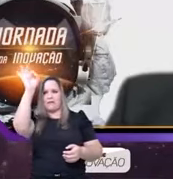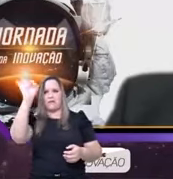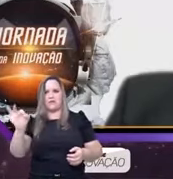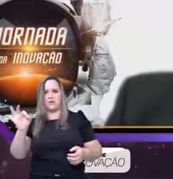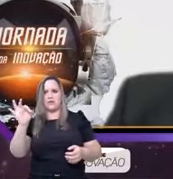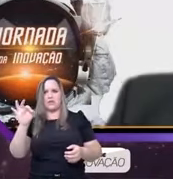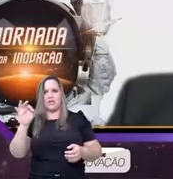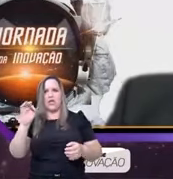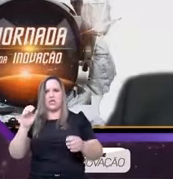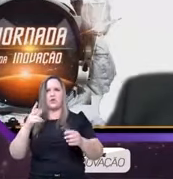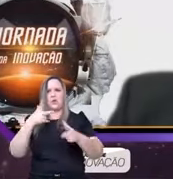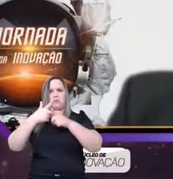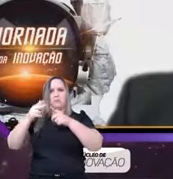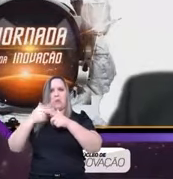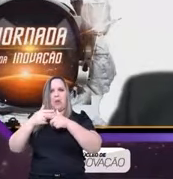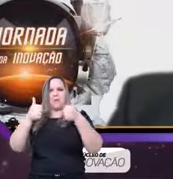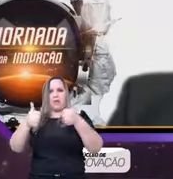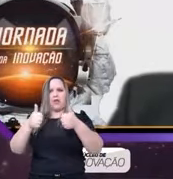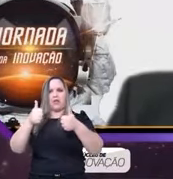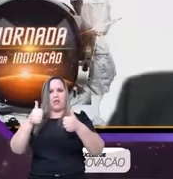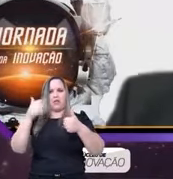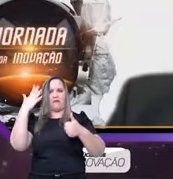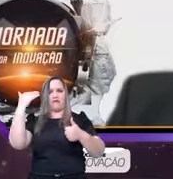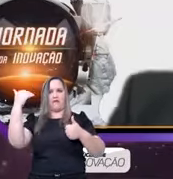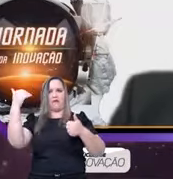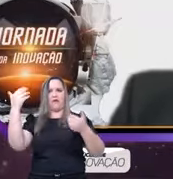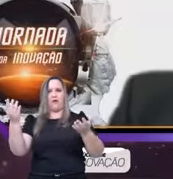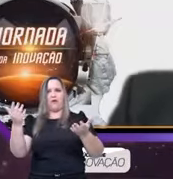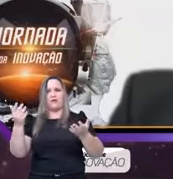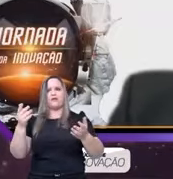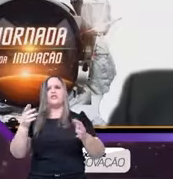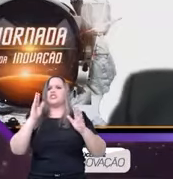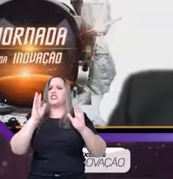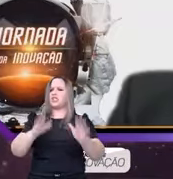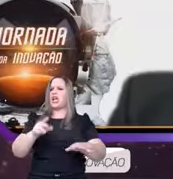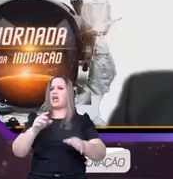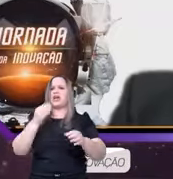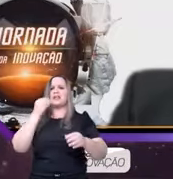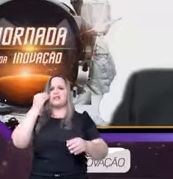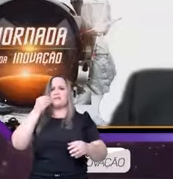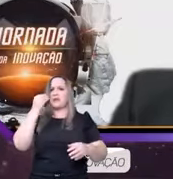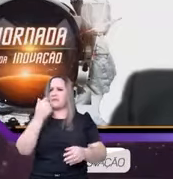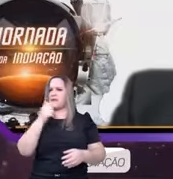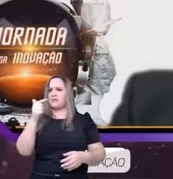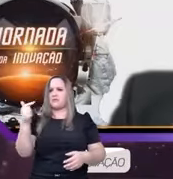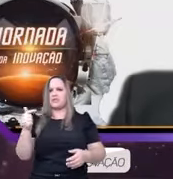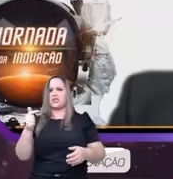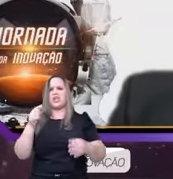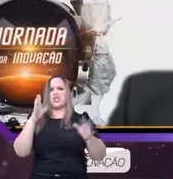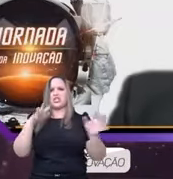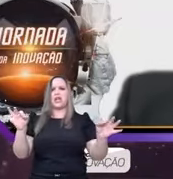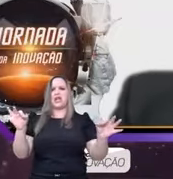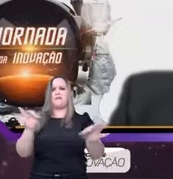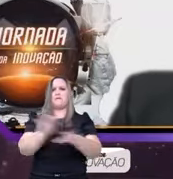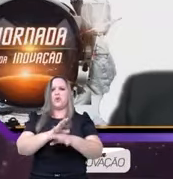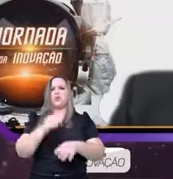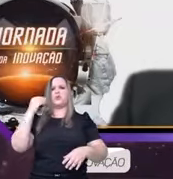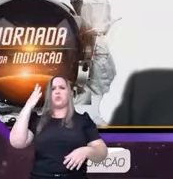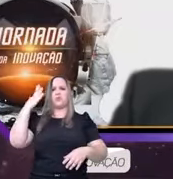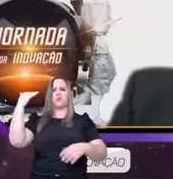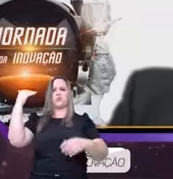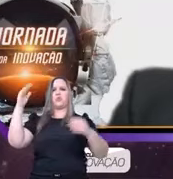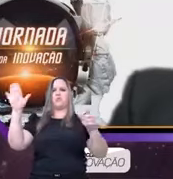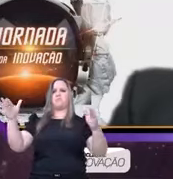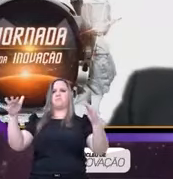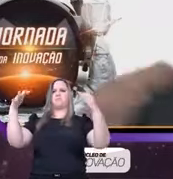sucesso. Já faria com sucesso. Então, é um processo. Então, na verdade, dentro do GARP, nós dizemos até